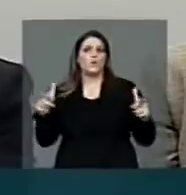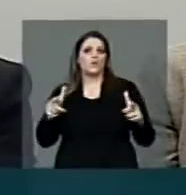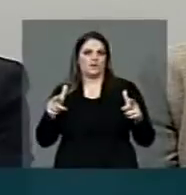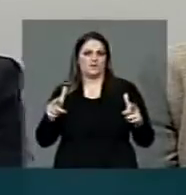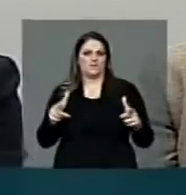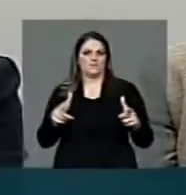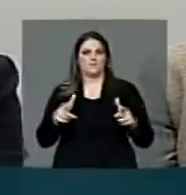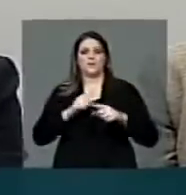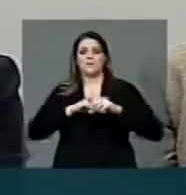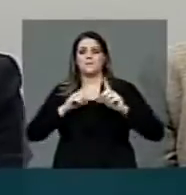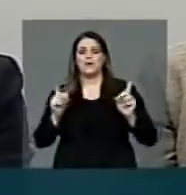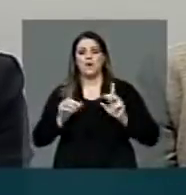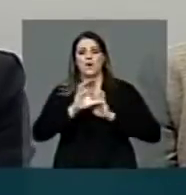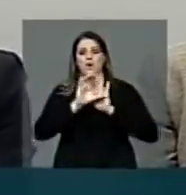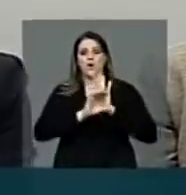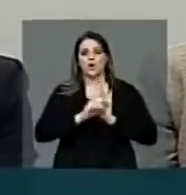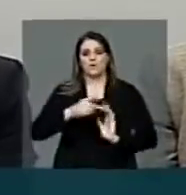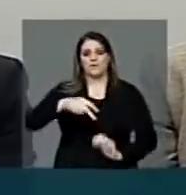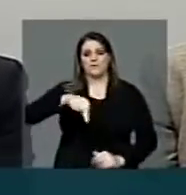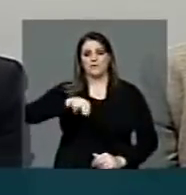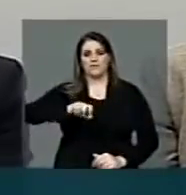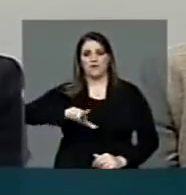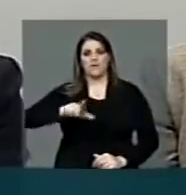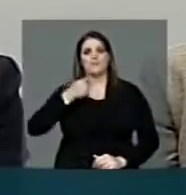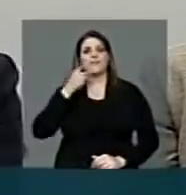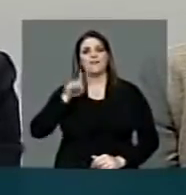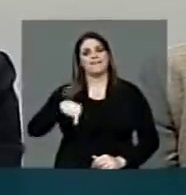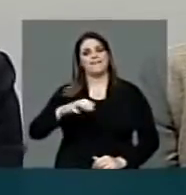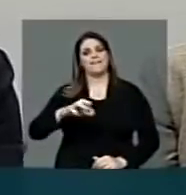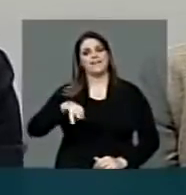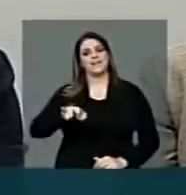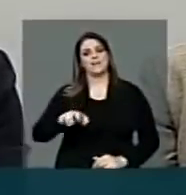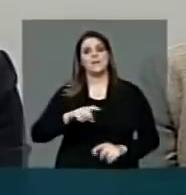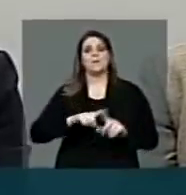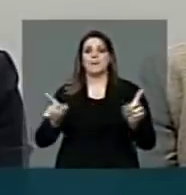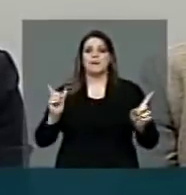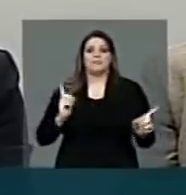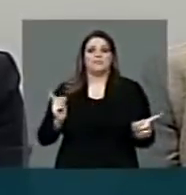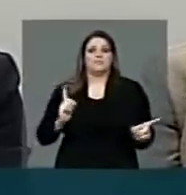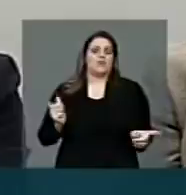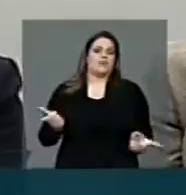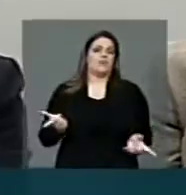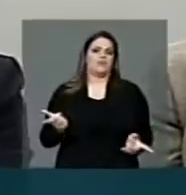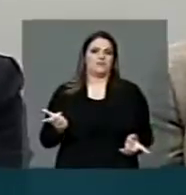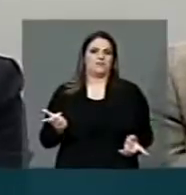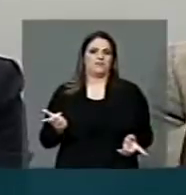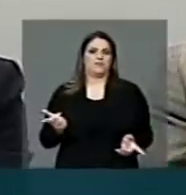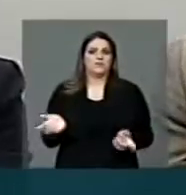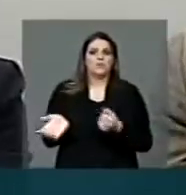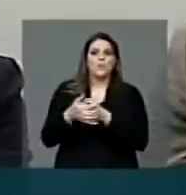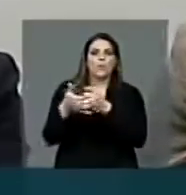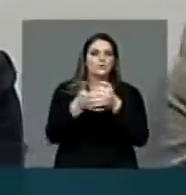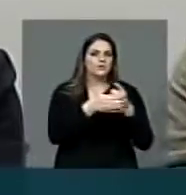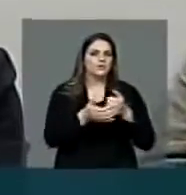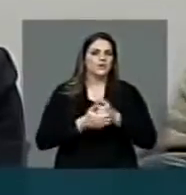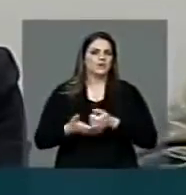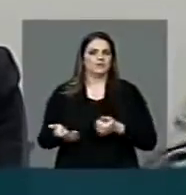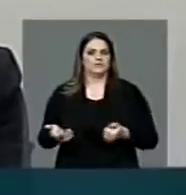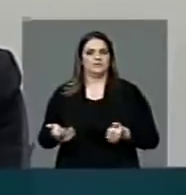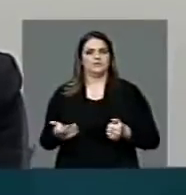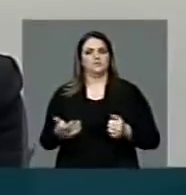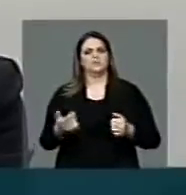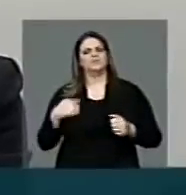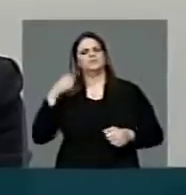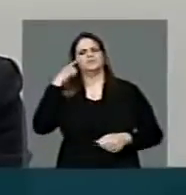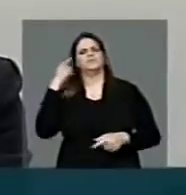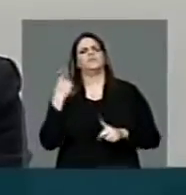o Código Penal criminalize as casas continuam funcionando no vácuo da legalidade e na clandestinidade. E a gente tem que se perguntar por